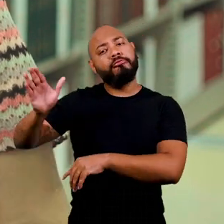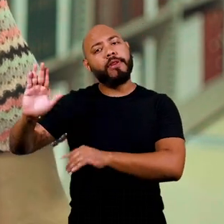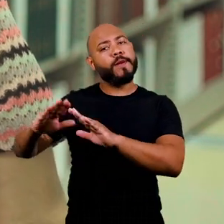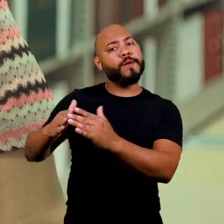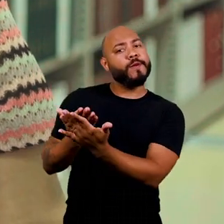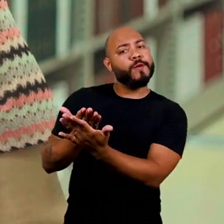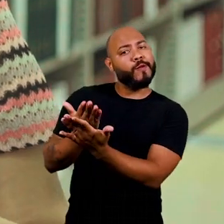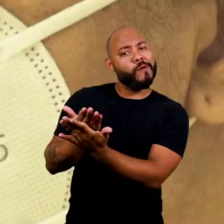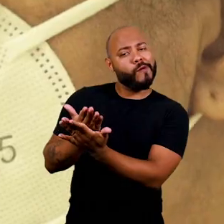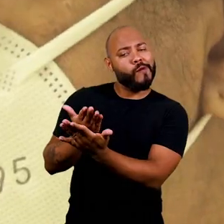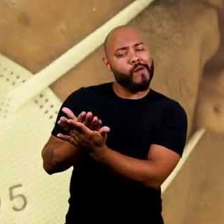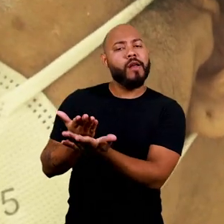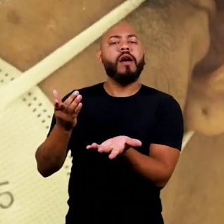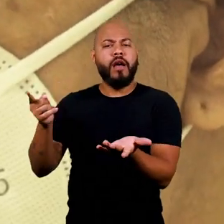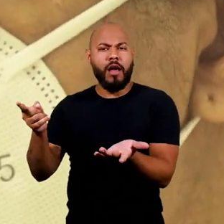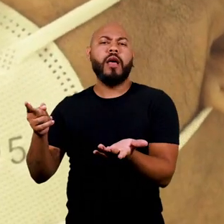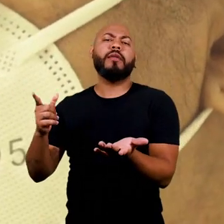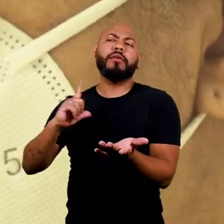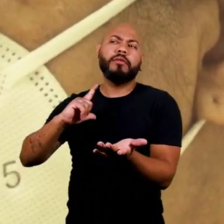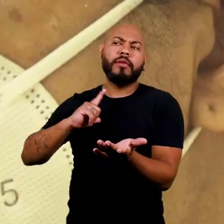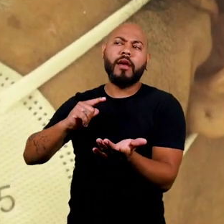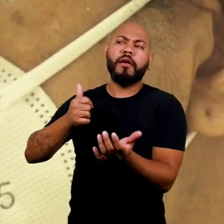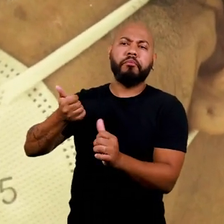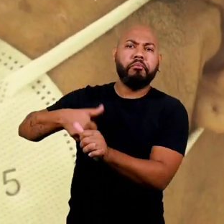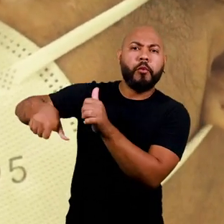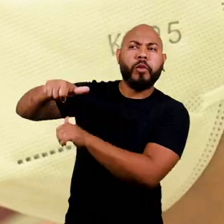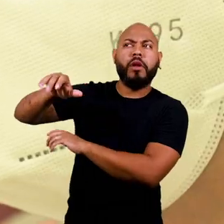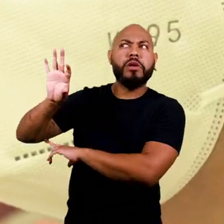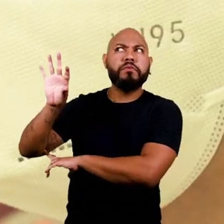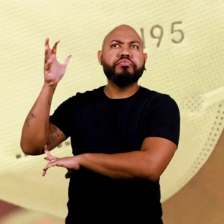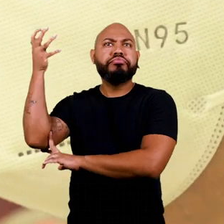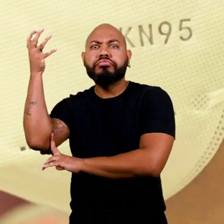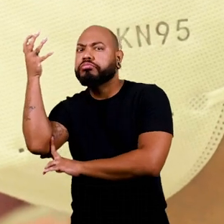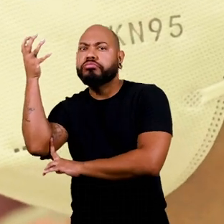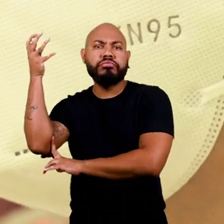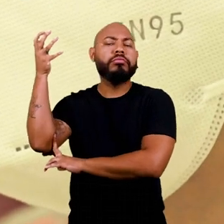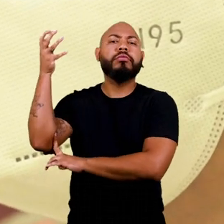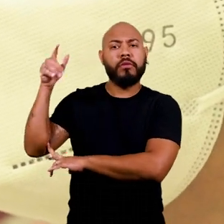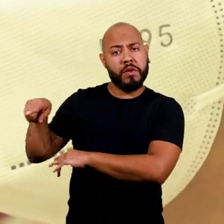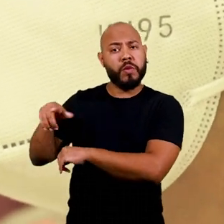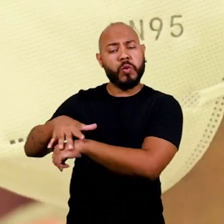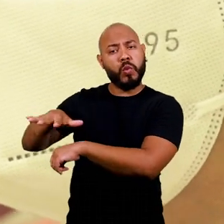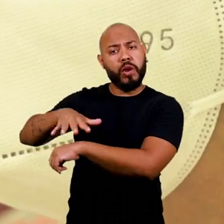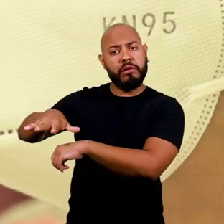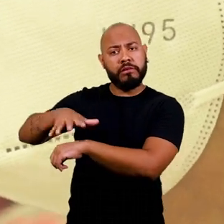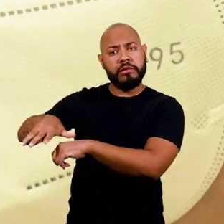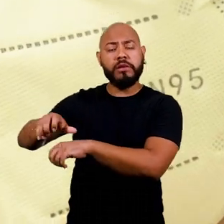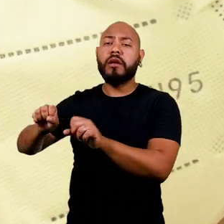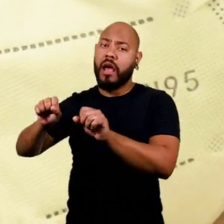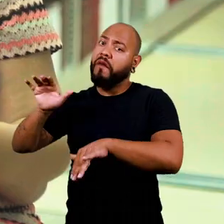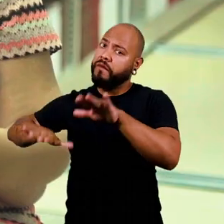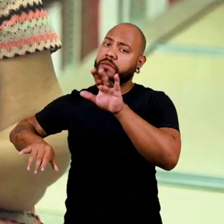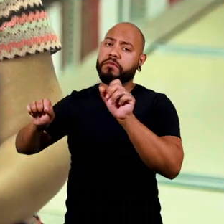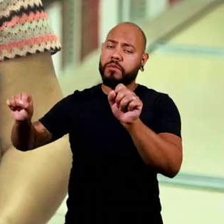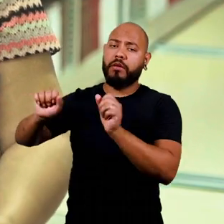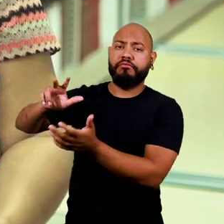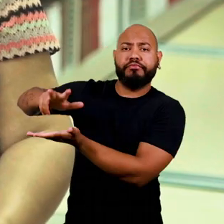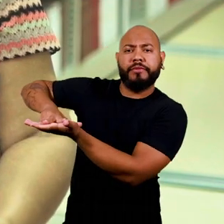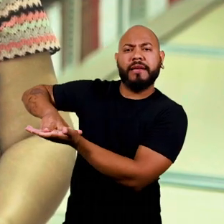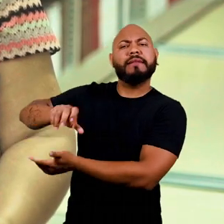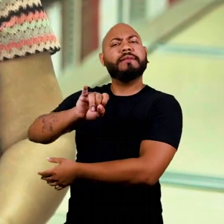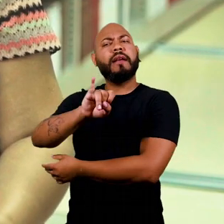ela tem uma alteração, uma doença, que faz com que, às vezes, eles precisem ser internados. Se ele